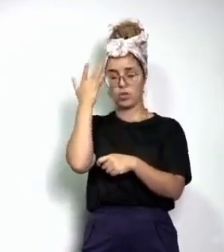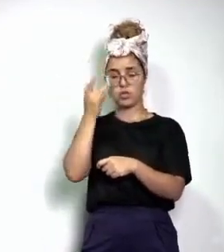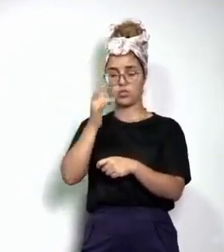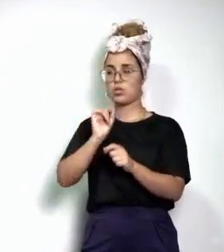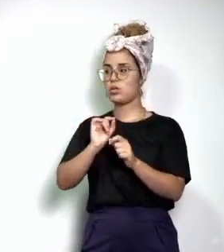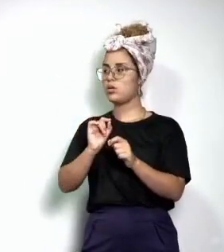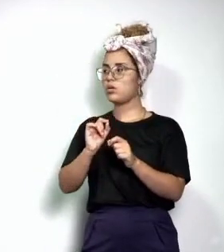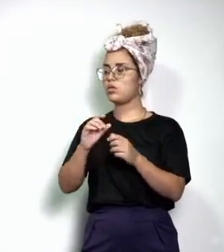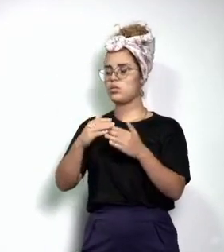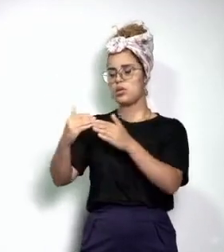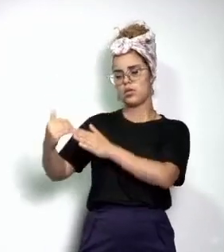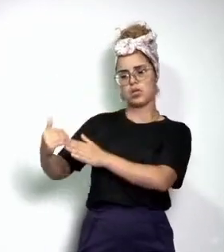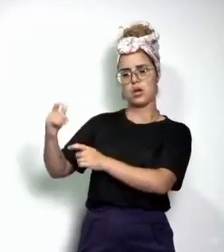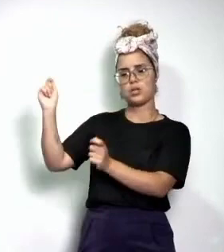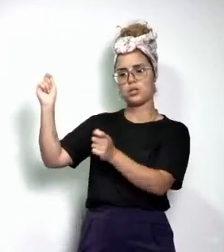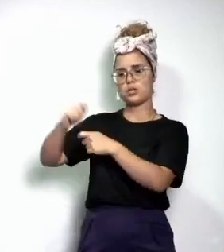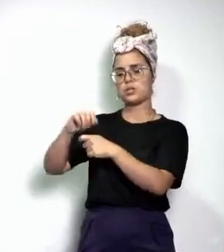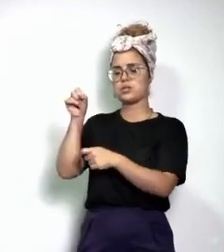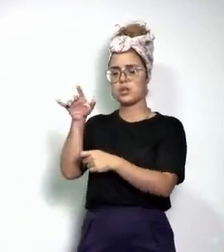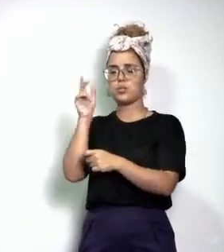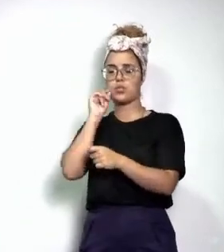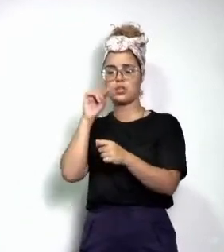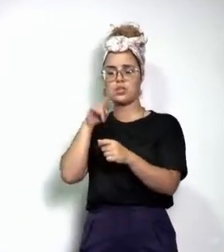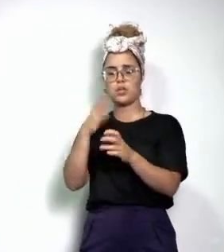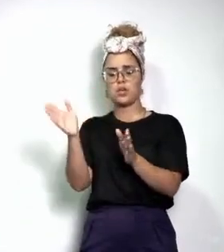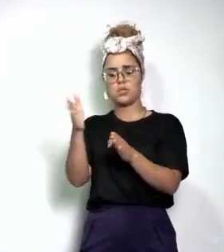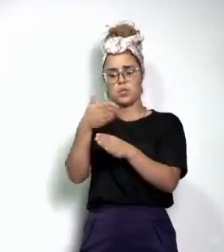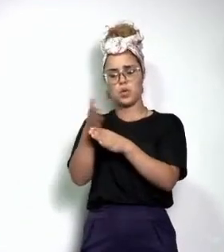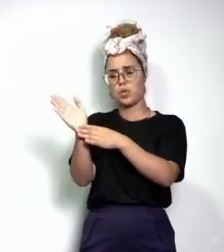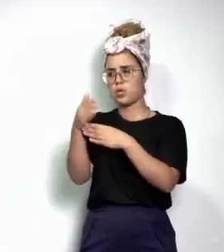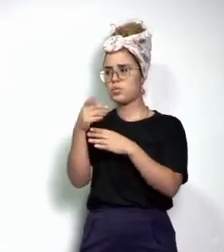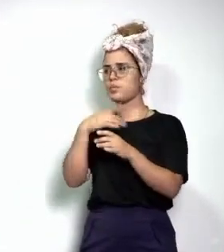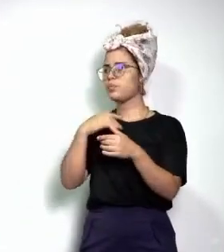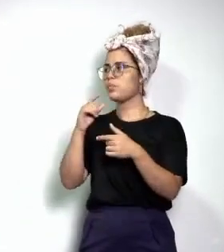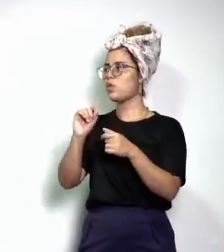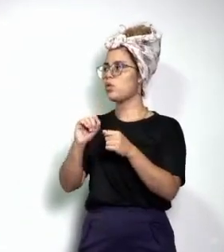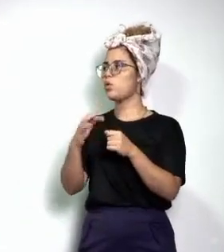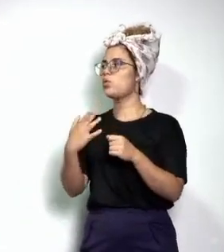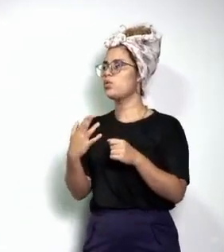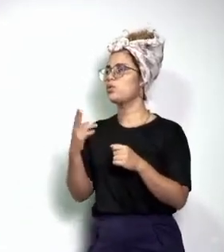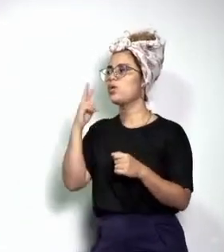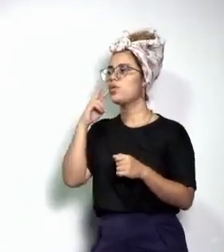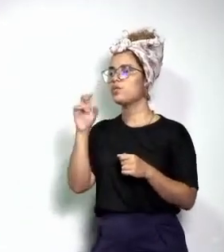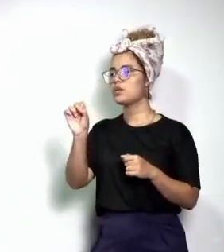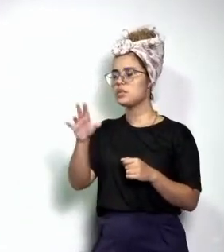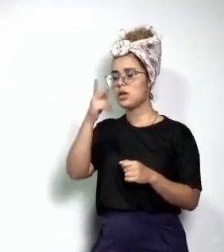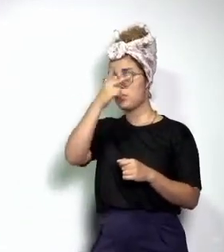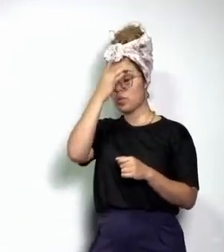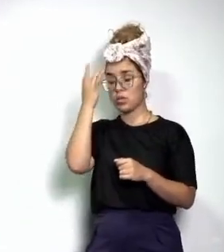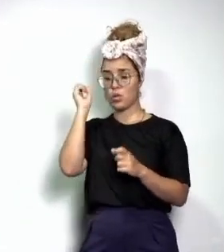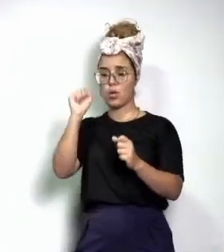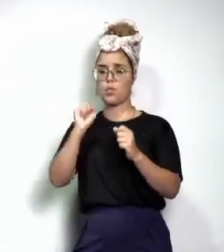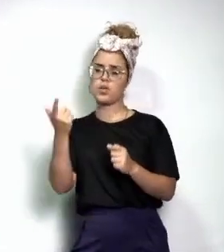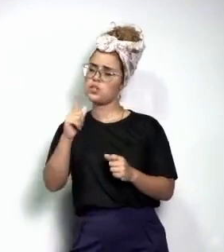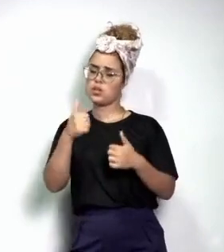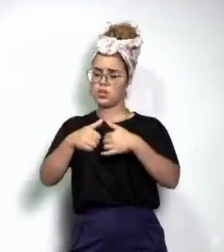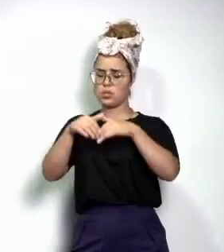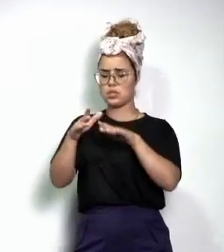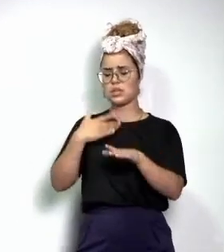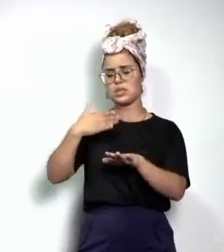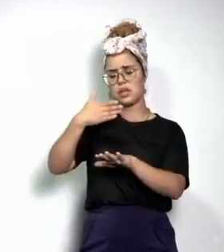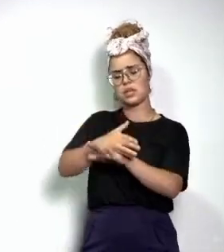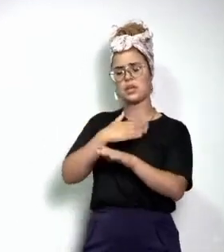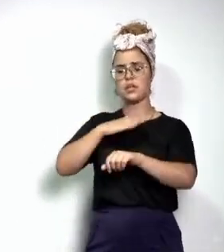pessoa, jogar para o lado, e aí ver se é possível a câmera desviar e jogar para o lado também, ou ver se o ator pode não estar naquele